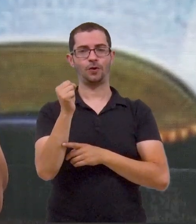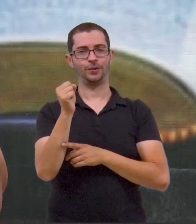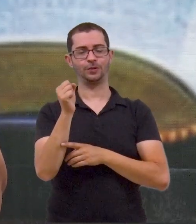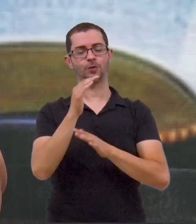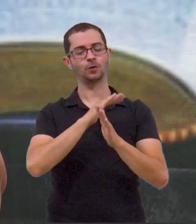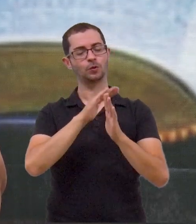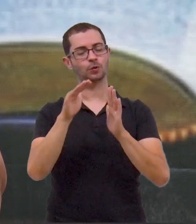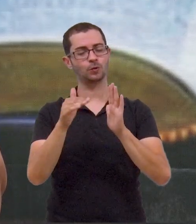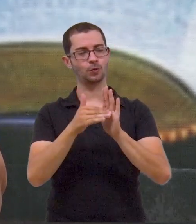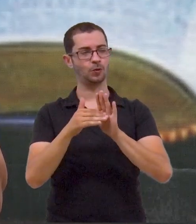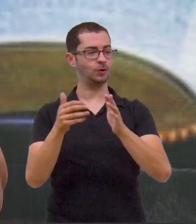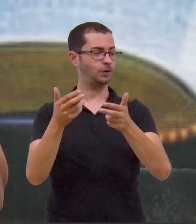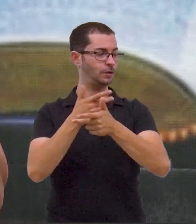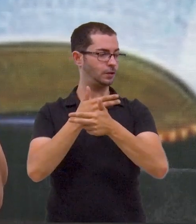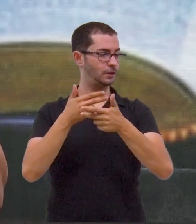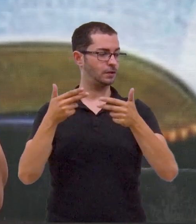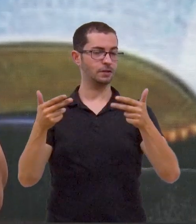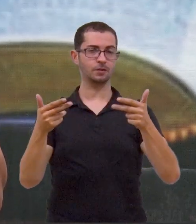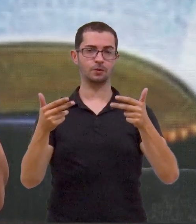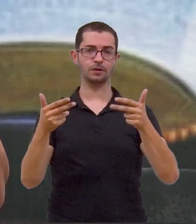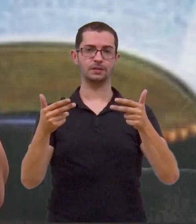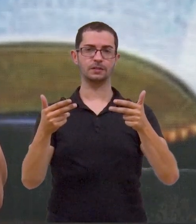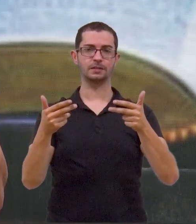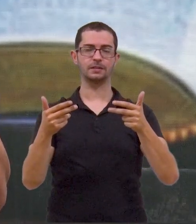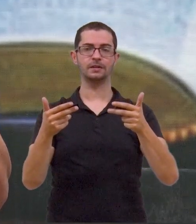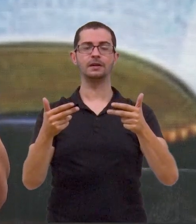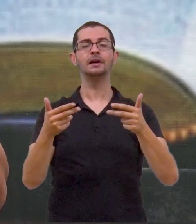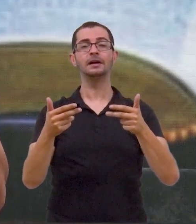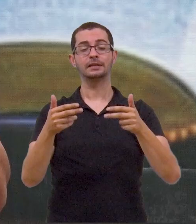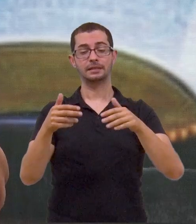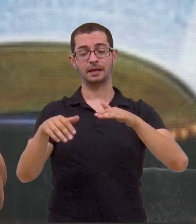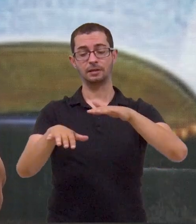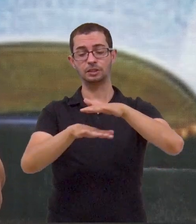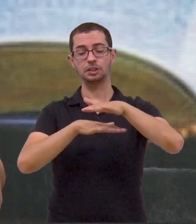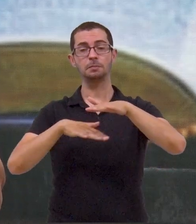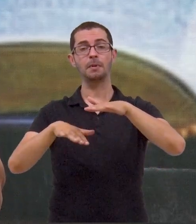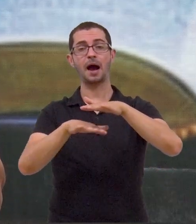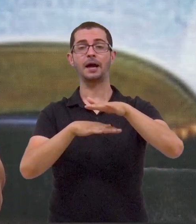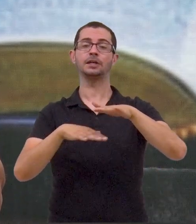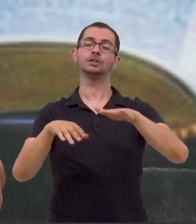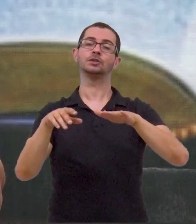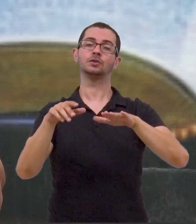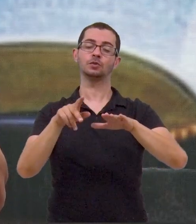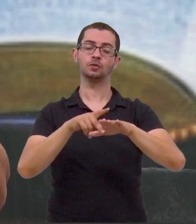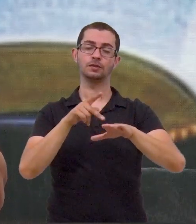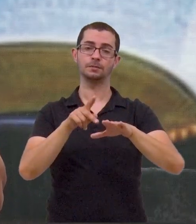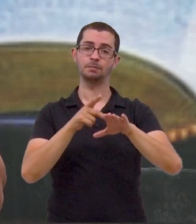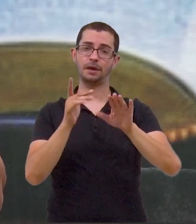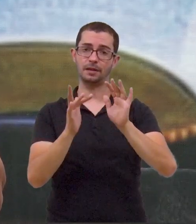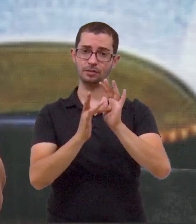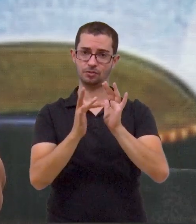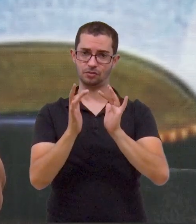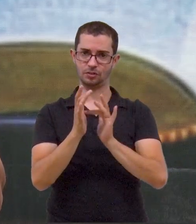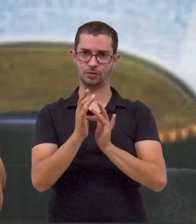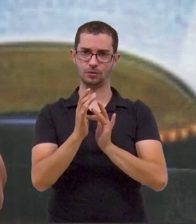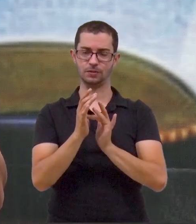as coisas sujeitasse debaixo dos seus pés, dos pés de Jesus. Sim.